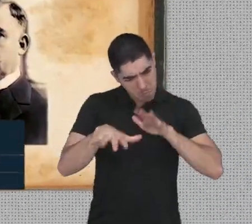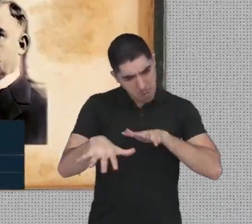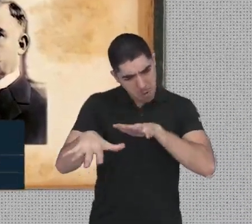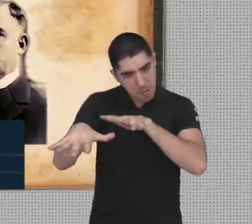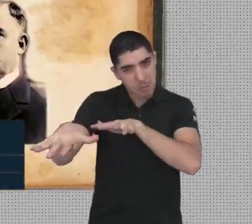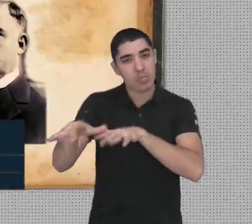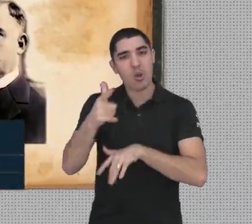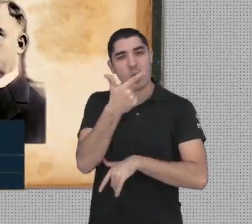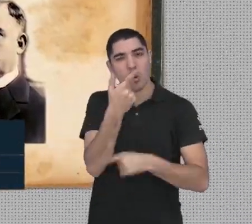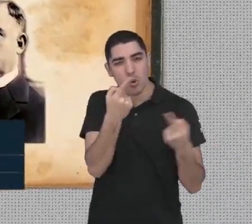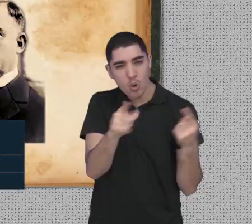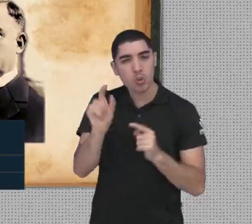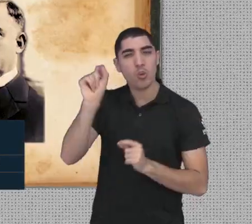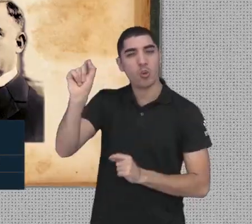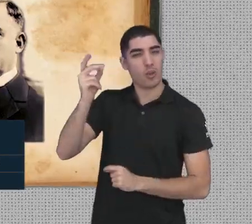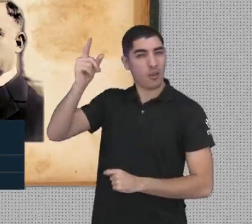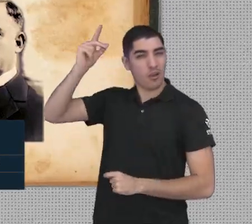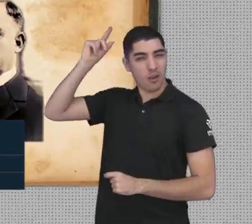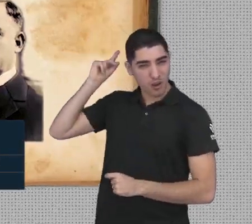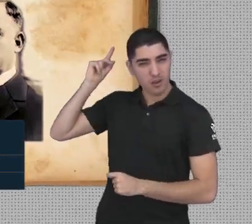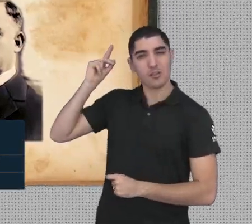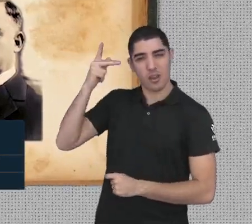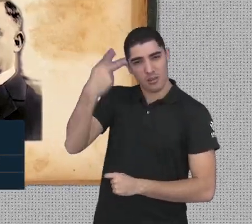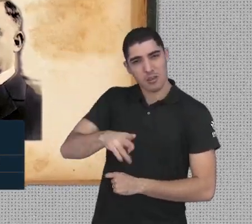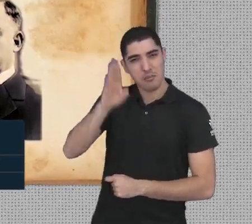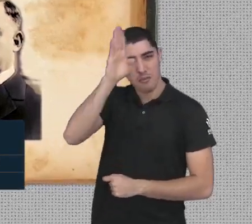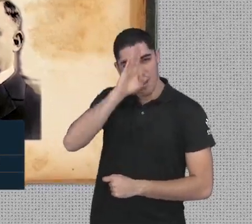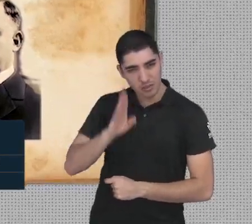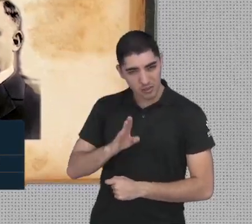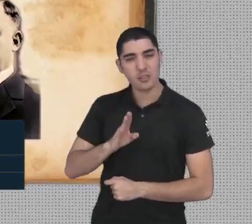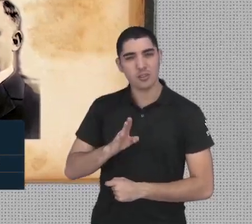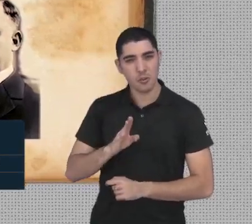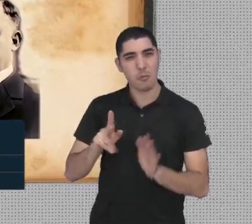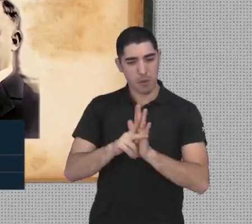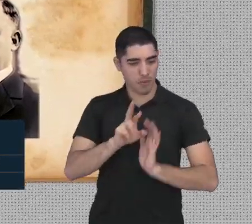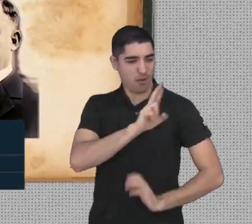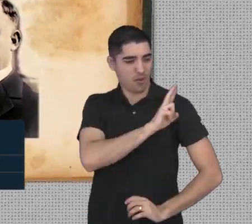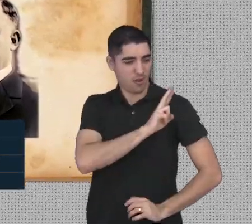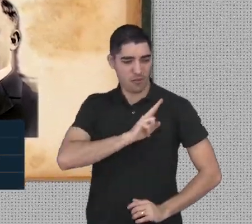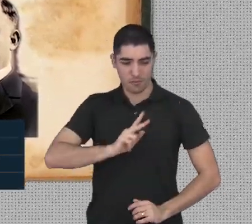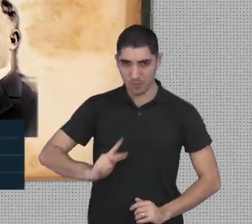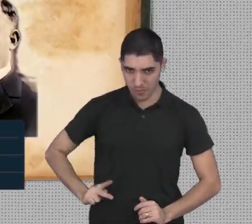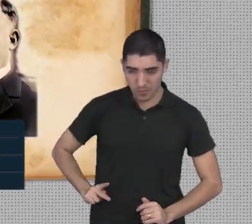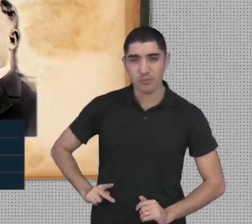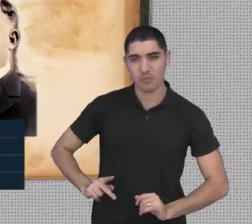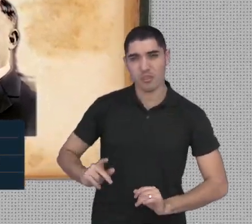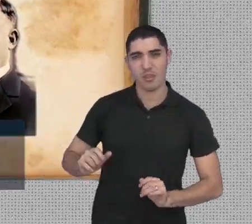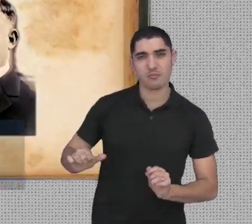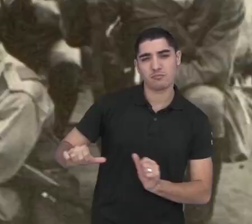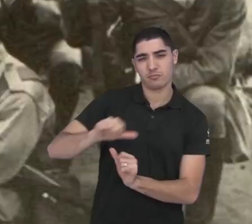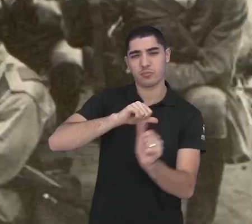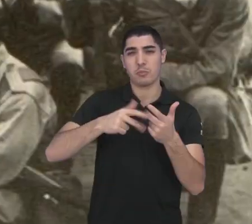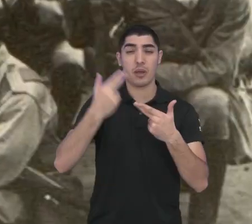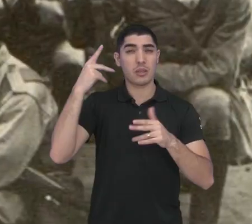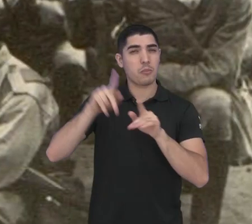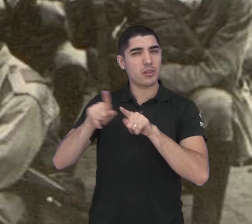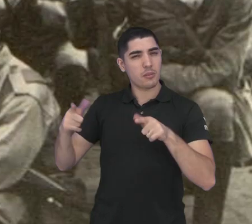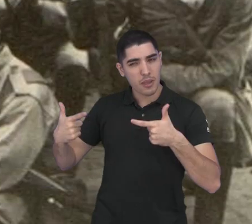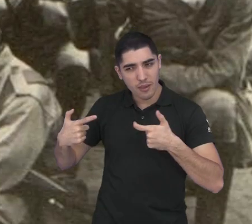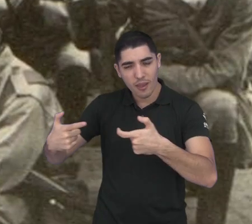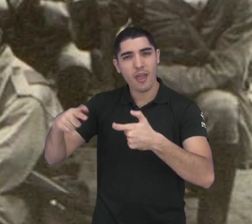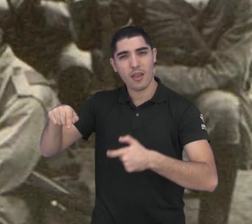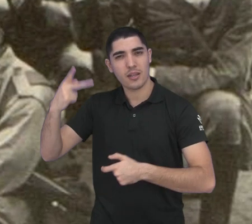República Velha, época em que os interesses da elite prevaleciam por meio de políticas como a do café com leite. O